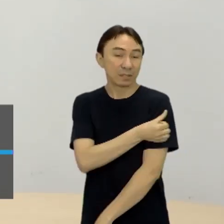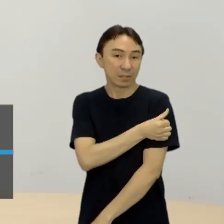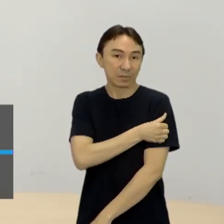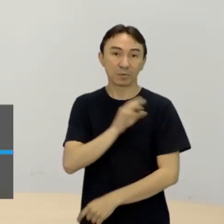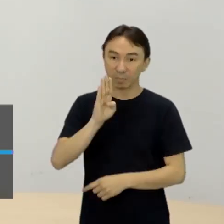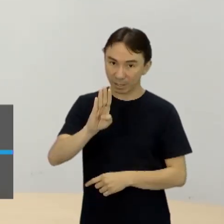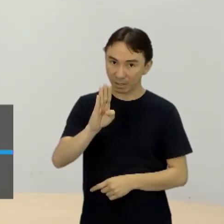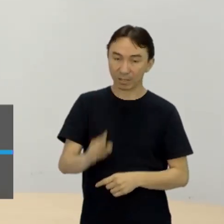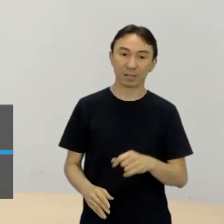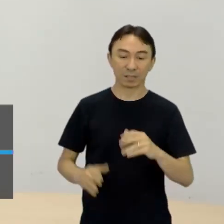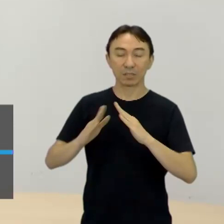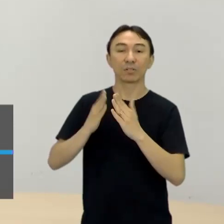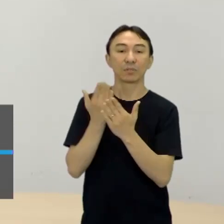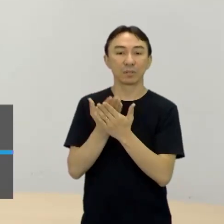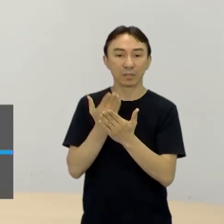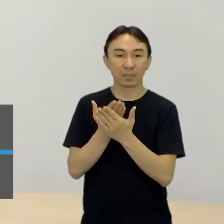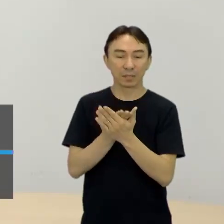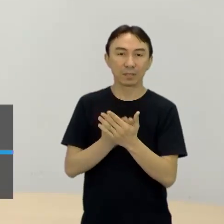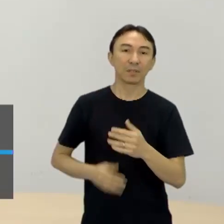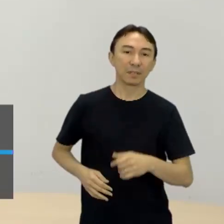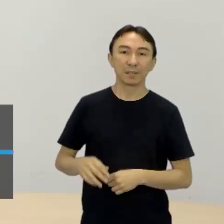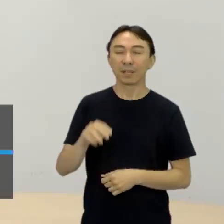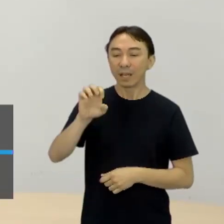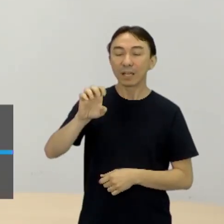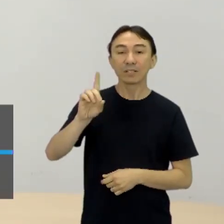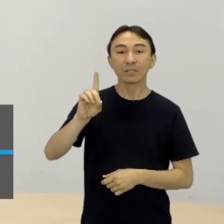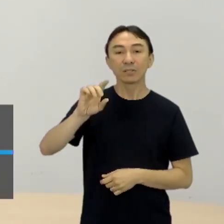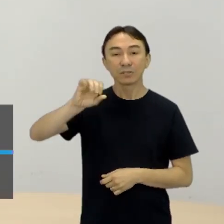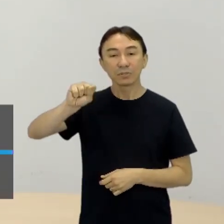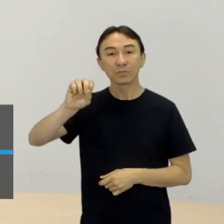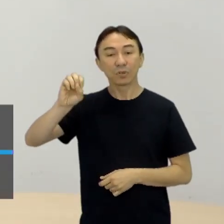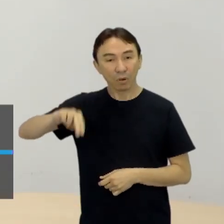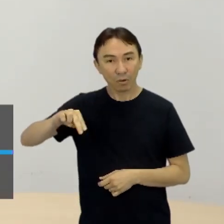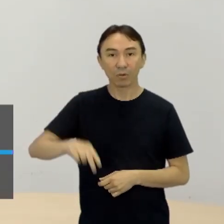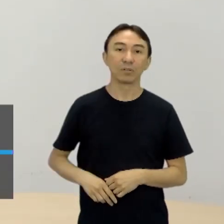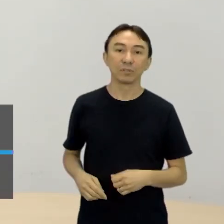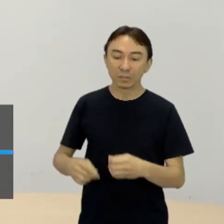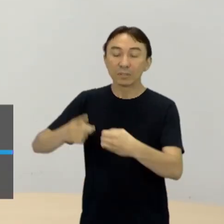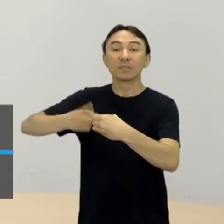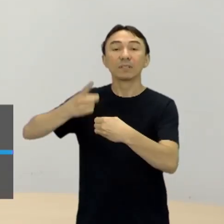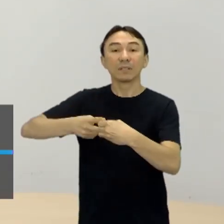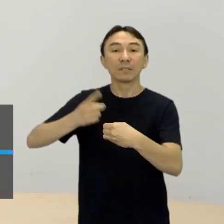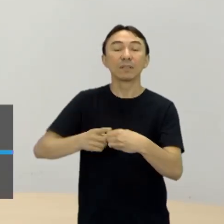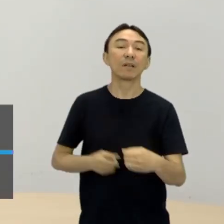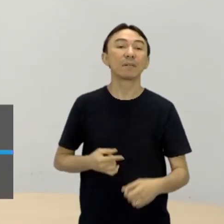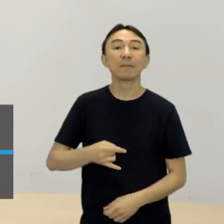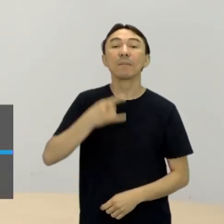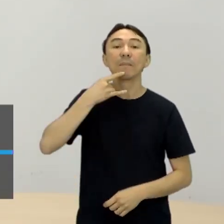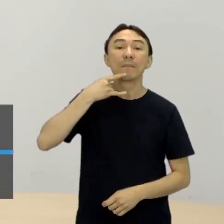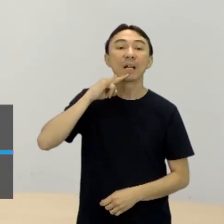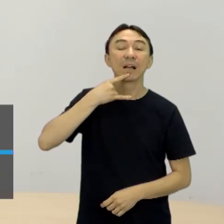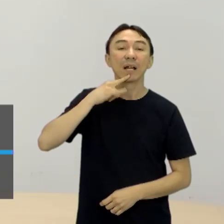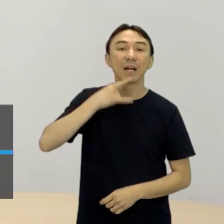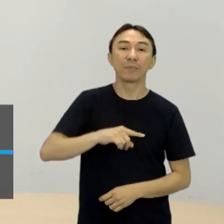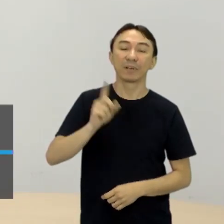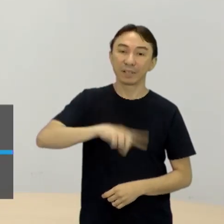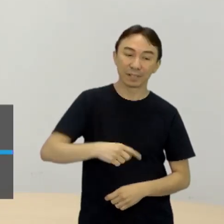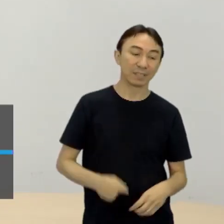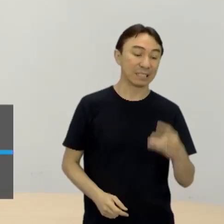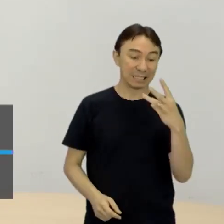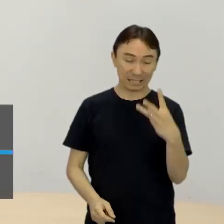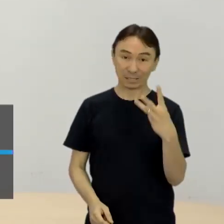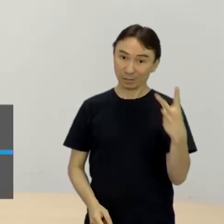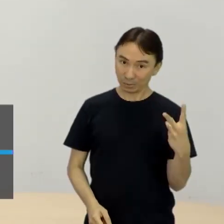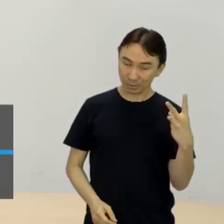da Escola Edson Rontani de Piracicaba, 32, 94 e 4. E aqui o legal é que a professora Tânia colocou